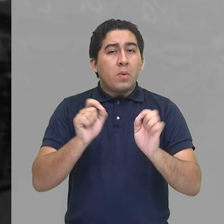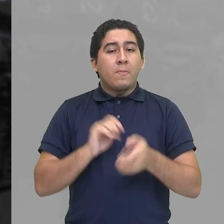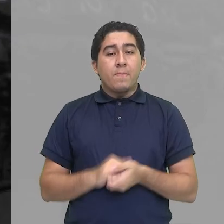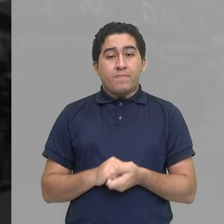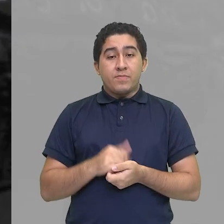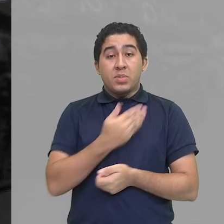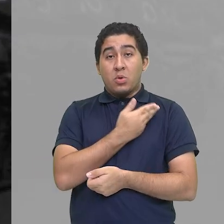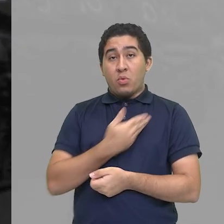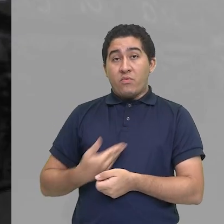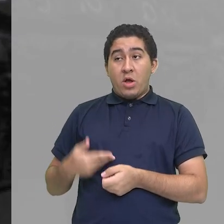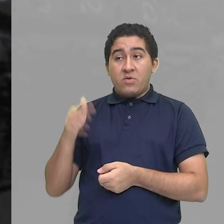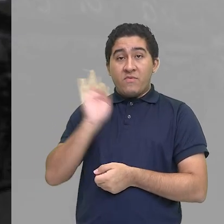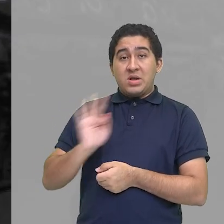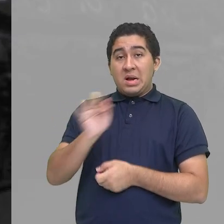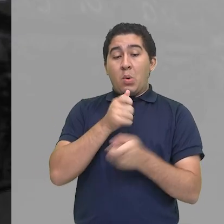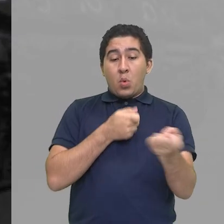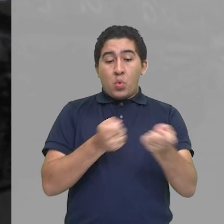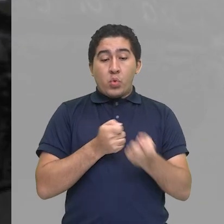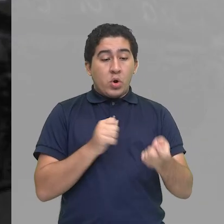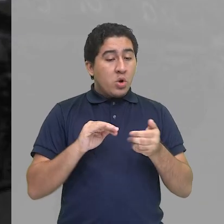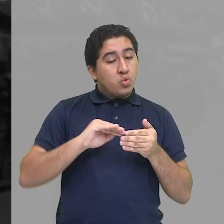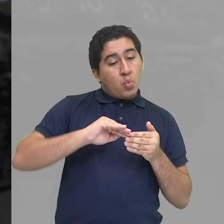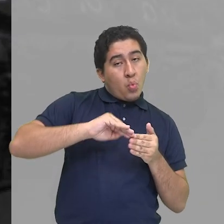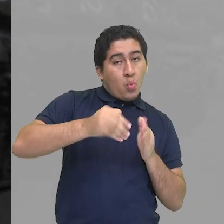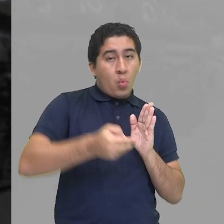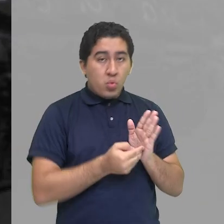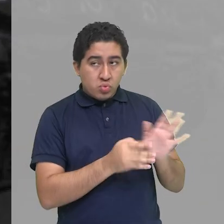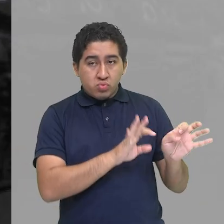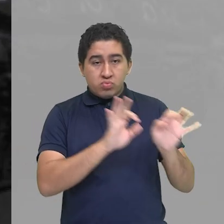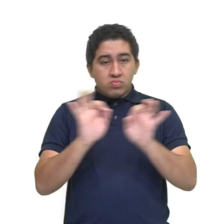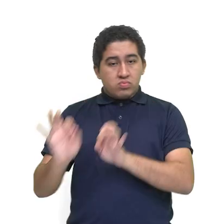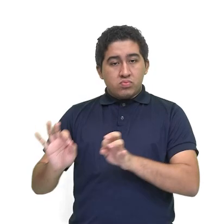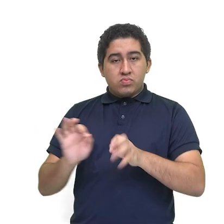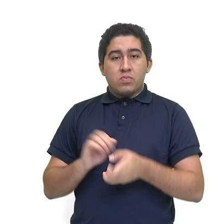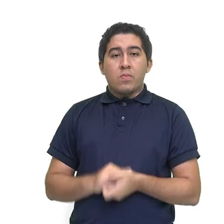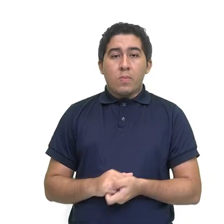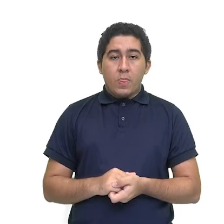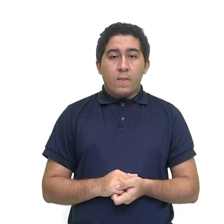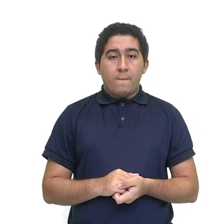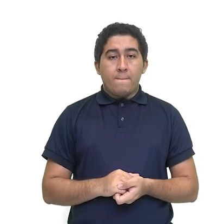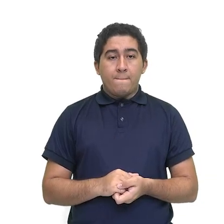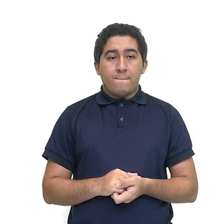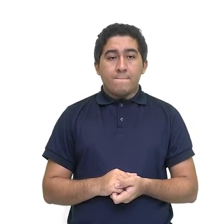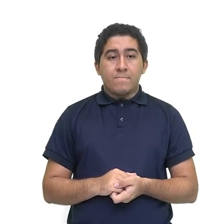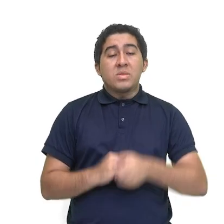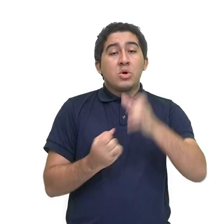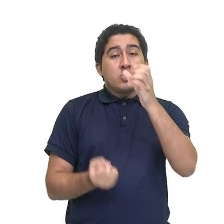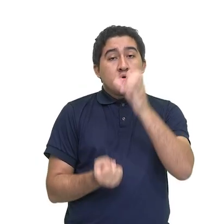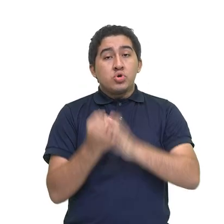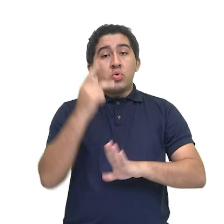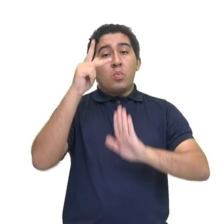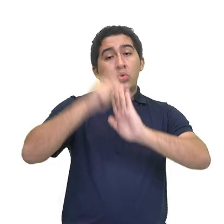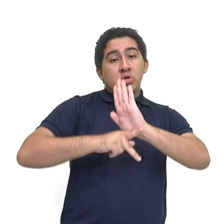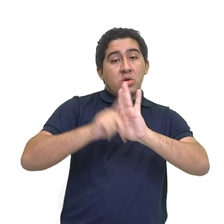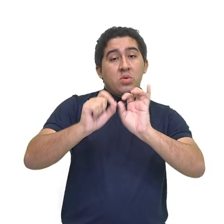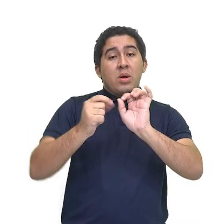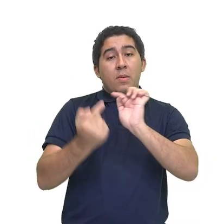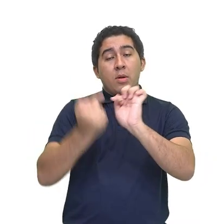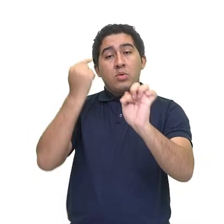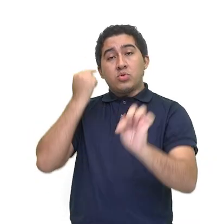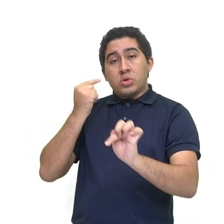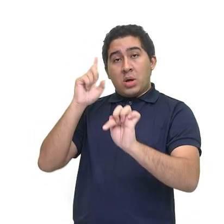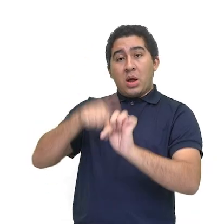Que o governo federal controlaria todo o processo. Vamos adiante. A origem do projeto remonta